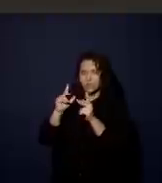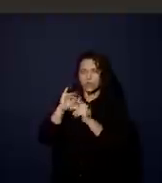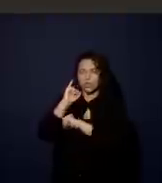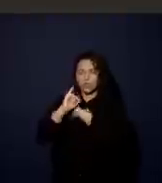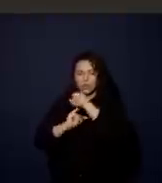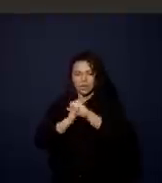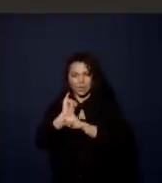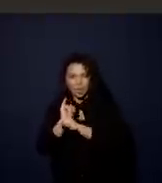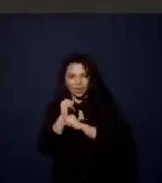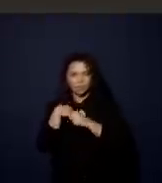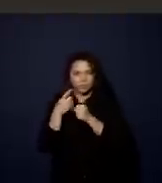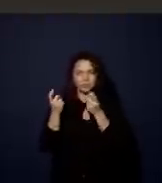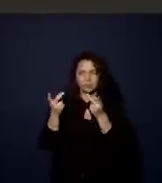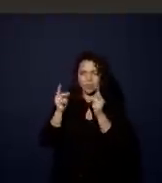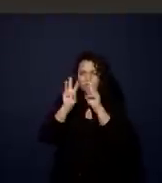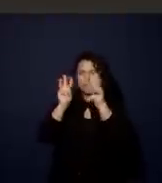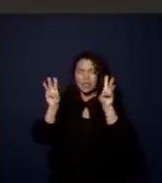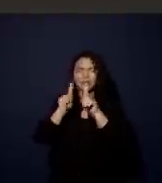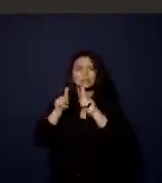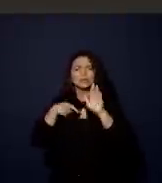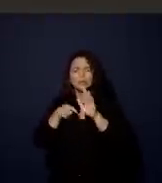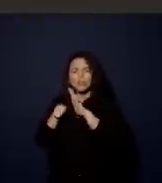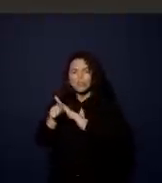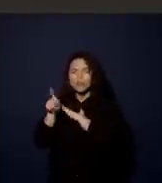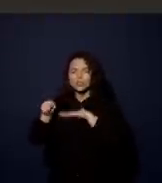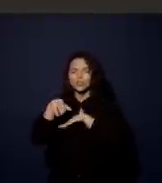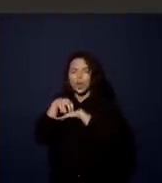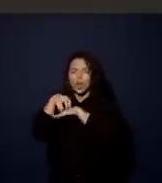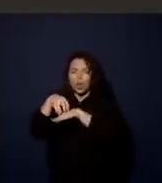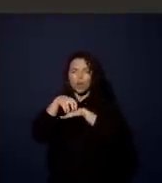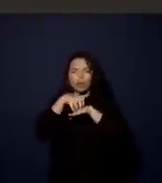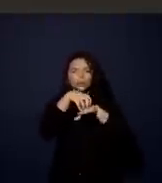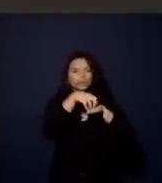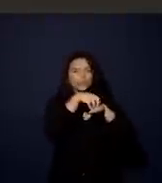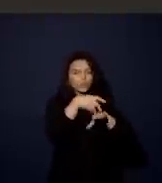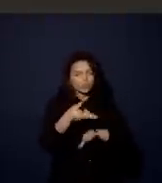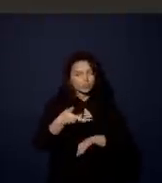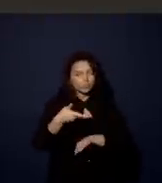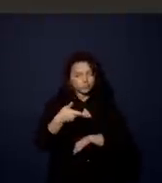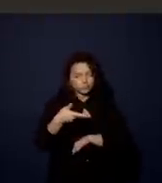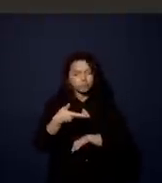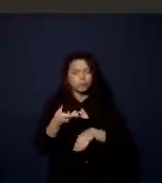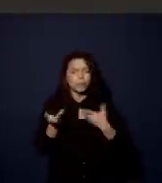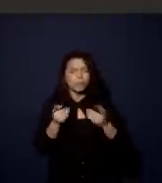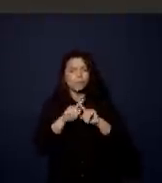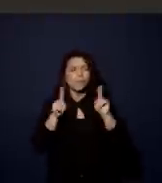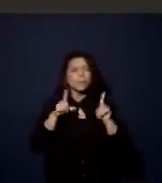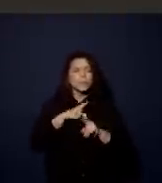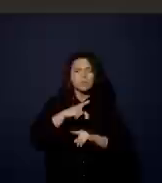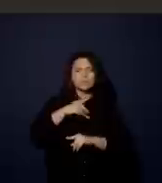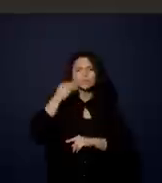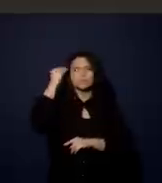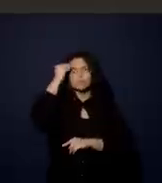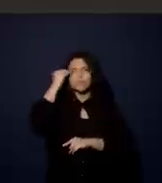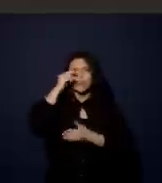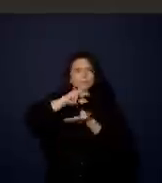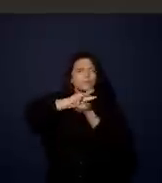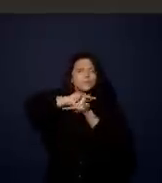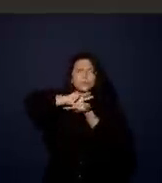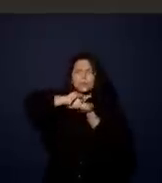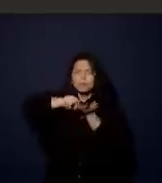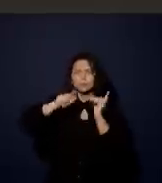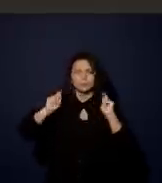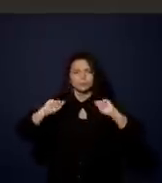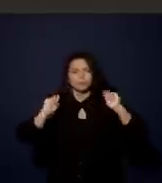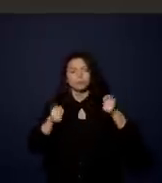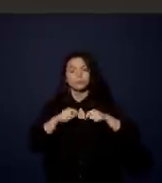né A questão da do investimento na experiência quando fala experiência tem vários aspectos mas eu